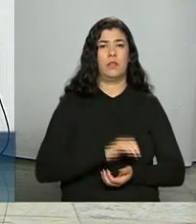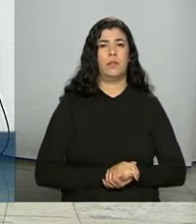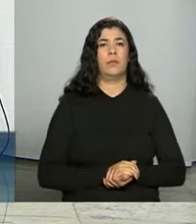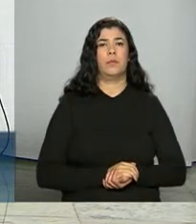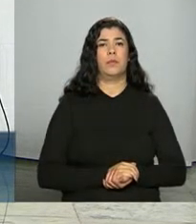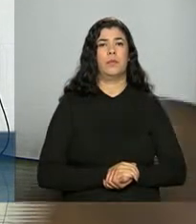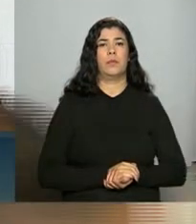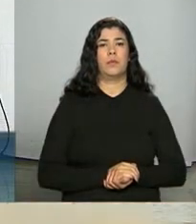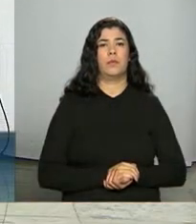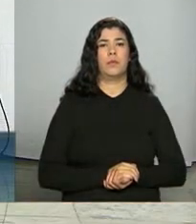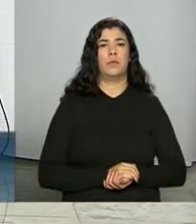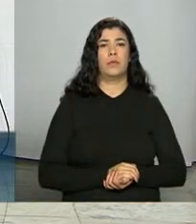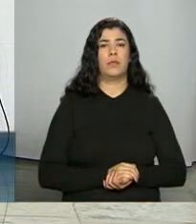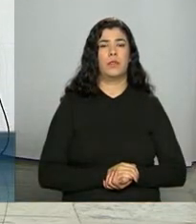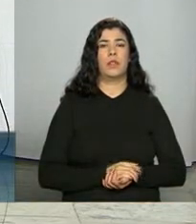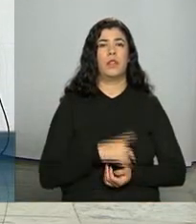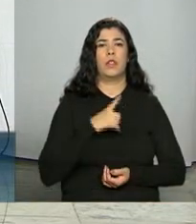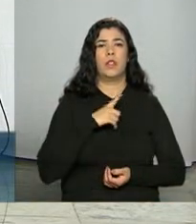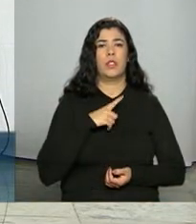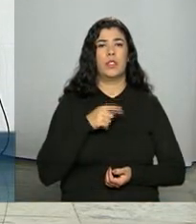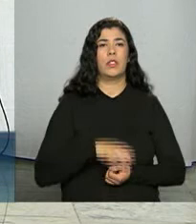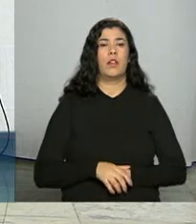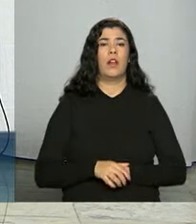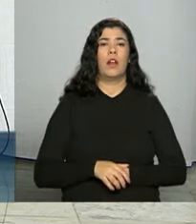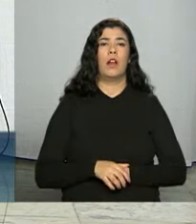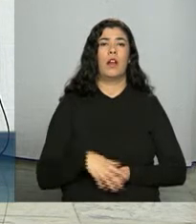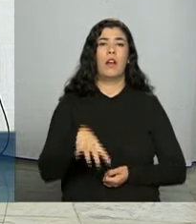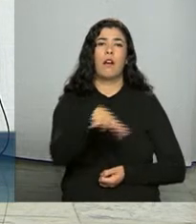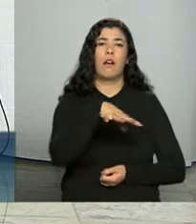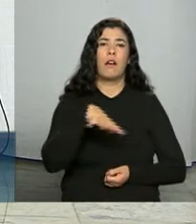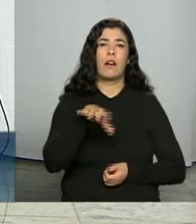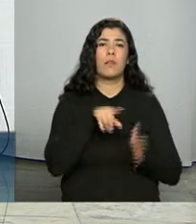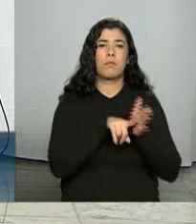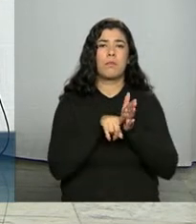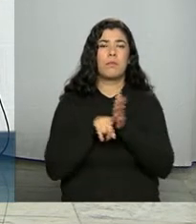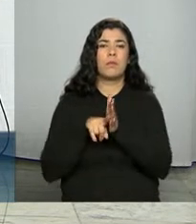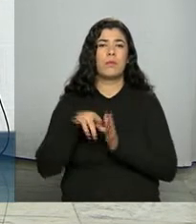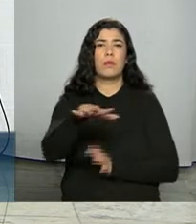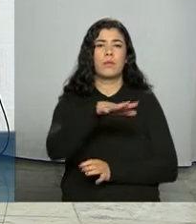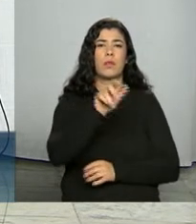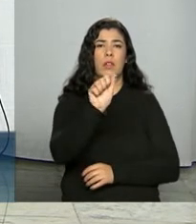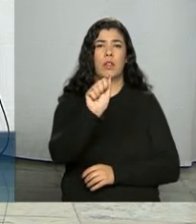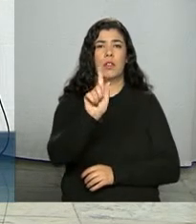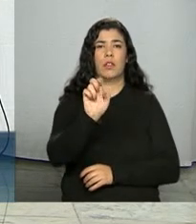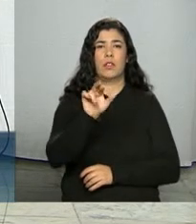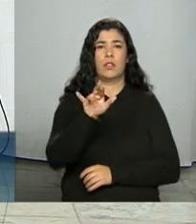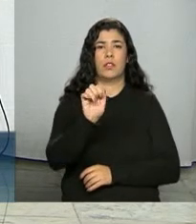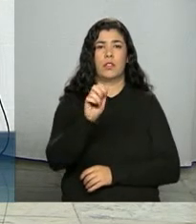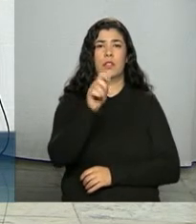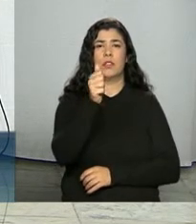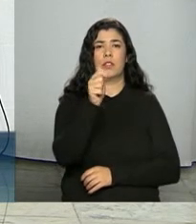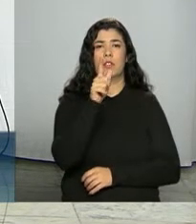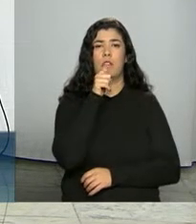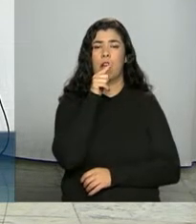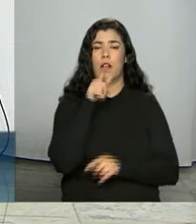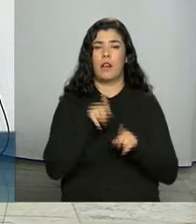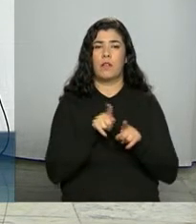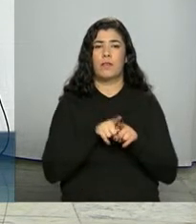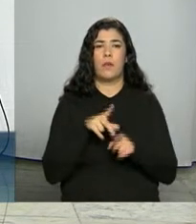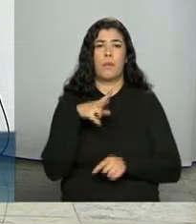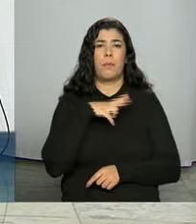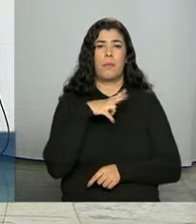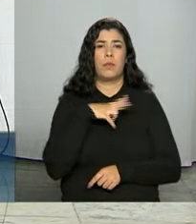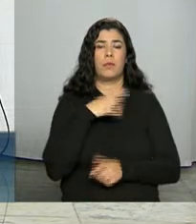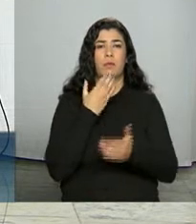os eventos críticos envolvendo água no Brasil e neste caso na reunião de hoje é tratamos particularmente da